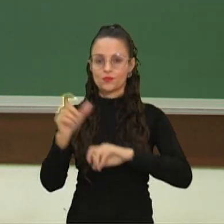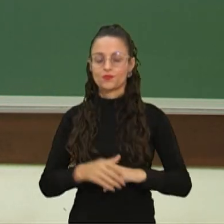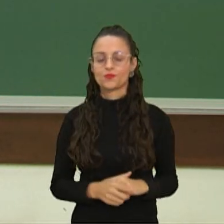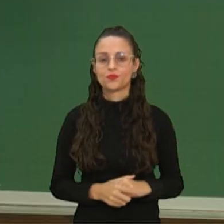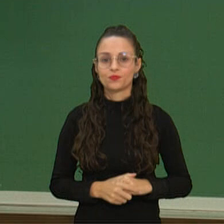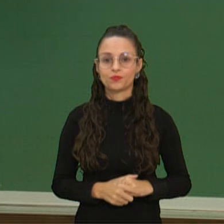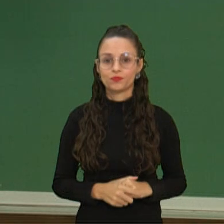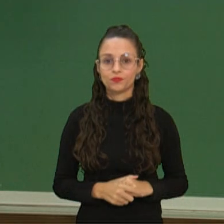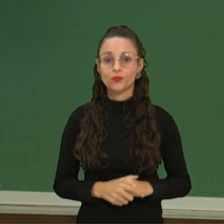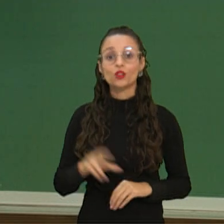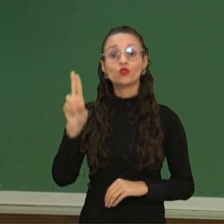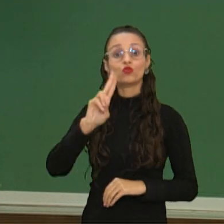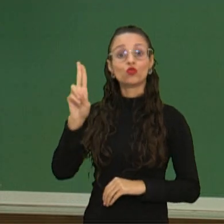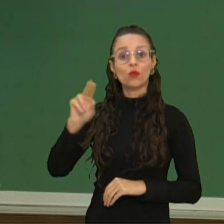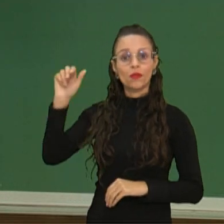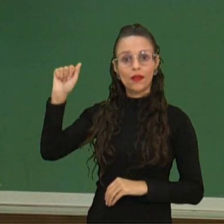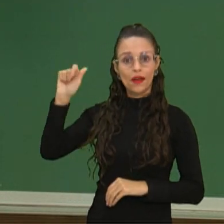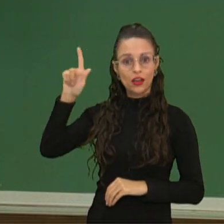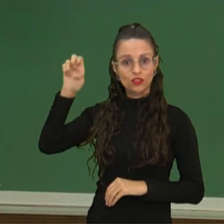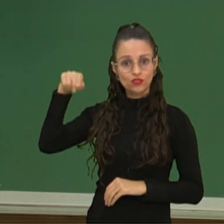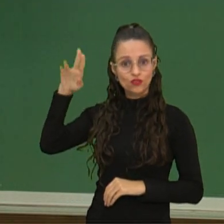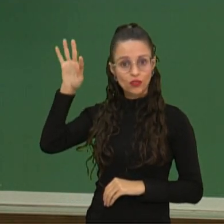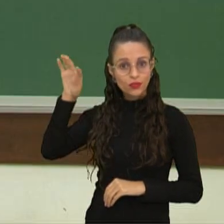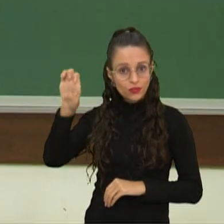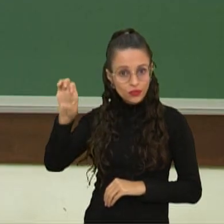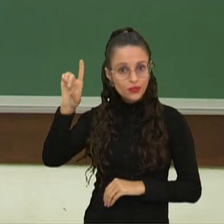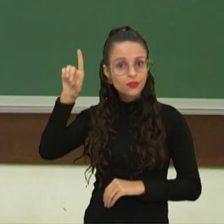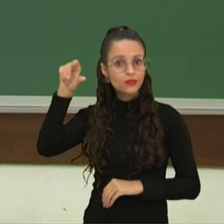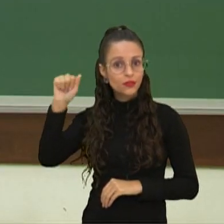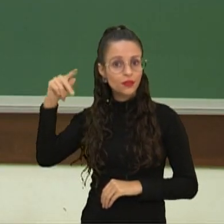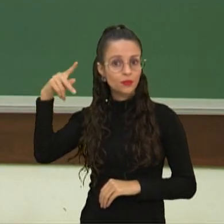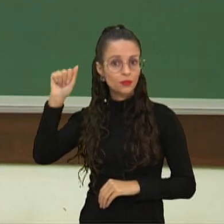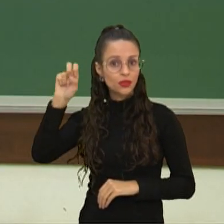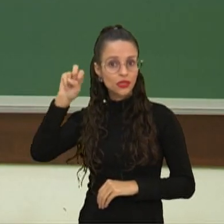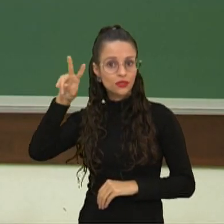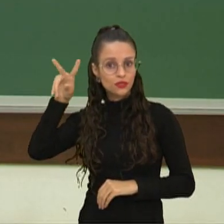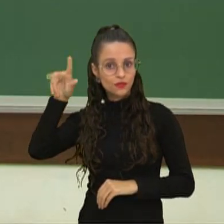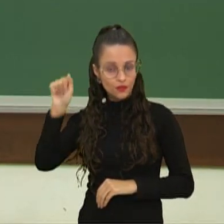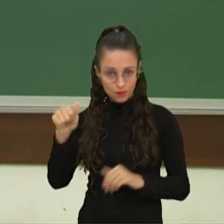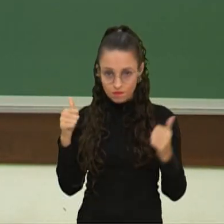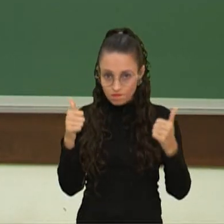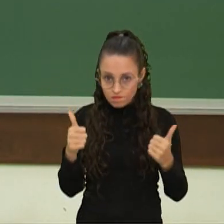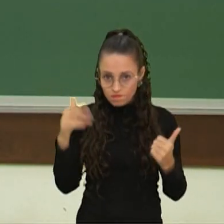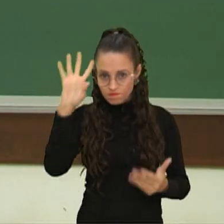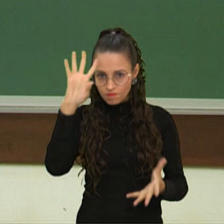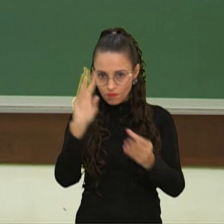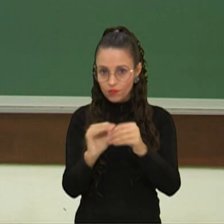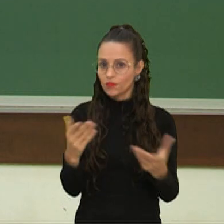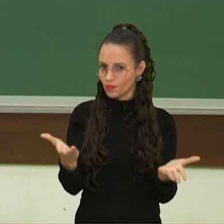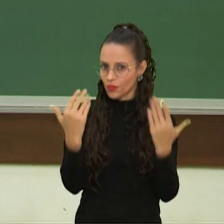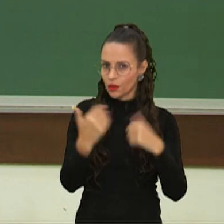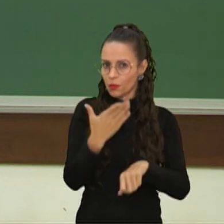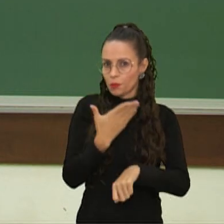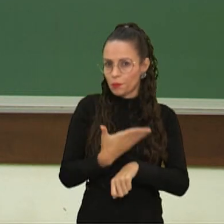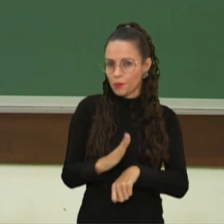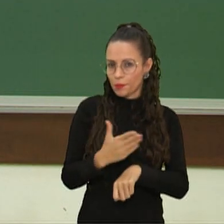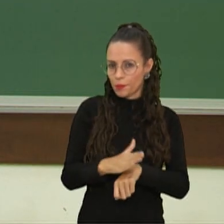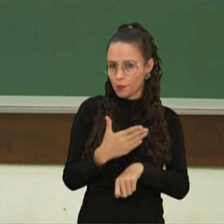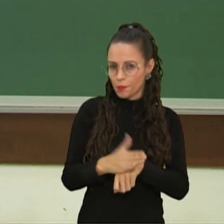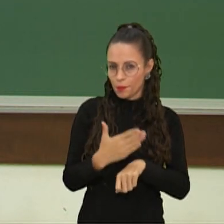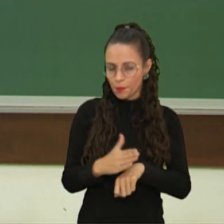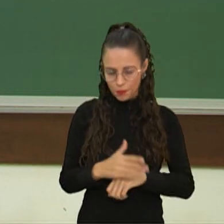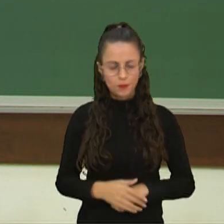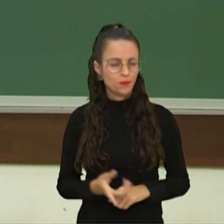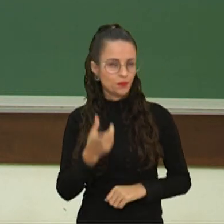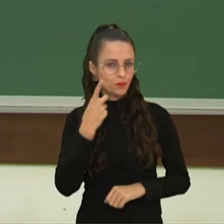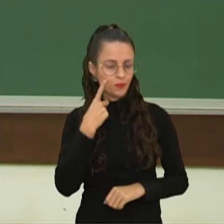agente da passiva. Entenderam? Vamos praticar então para a gente poder botar em prática e ver se a gente conseguiu